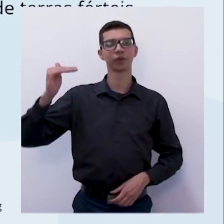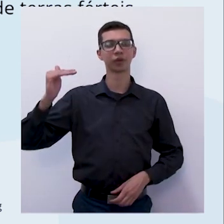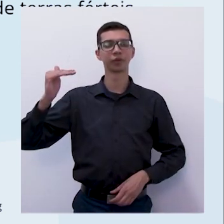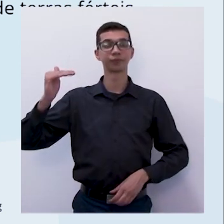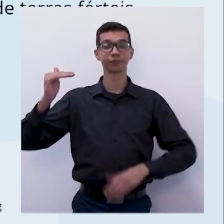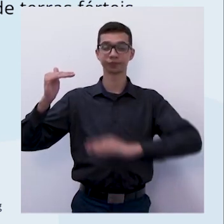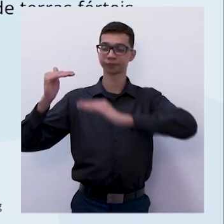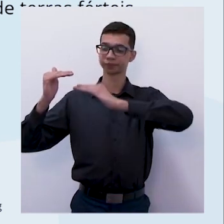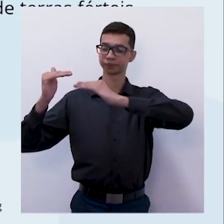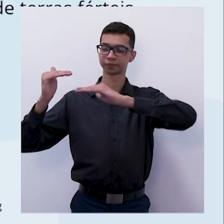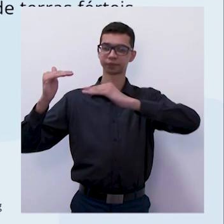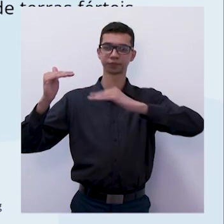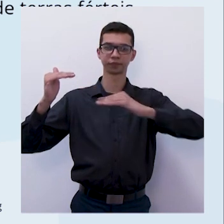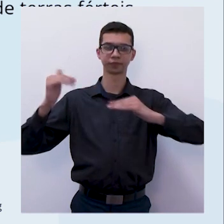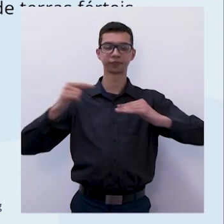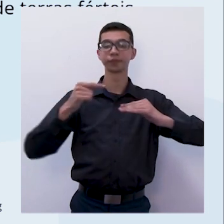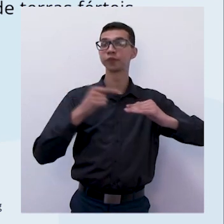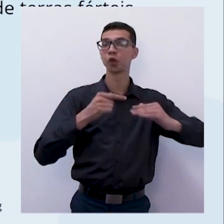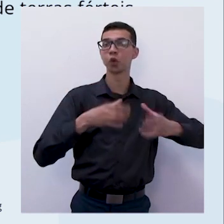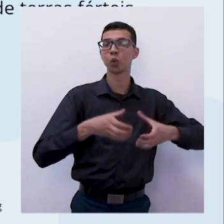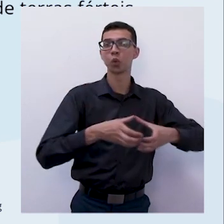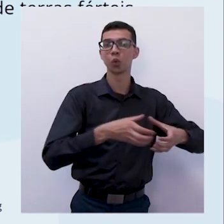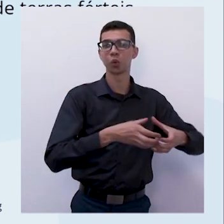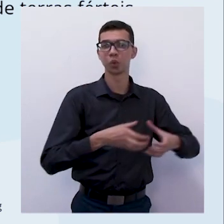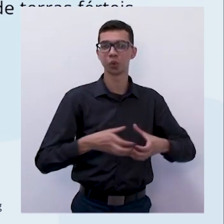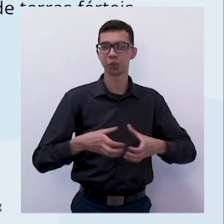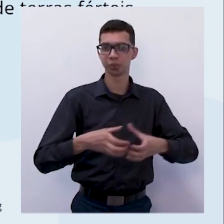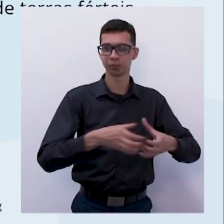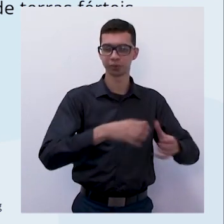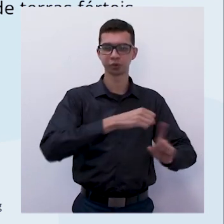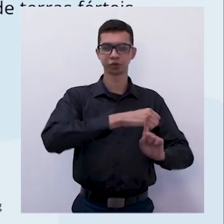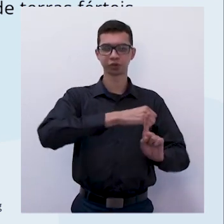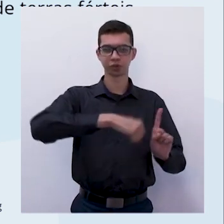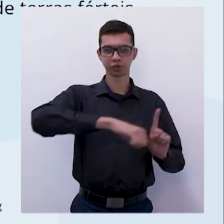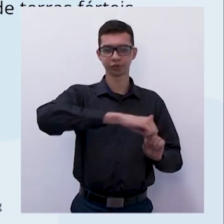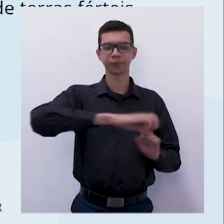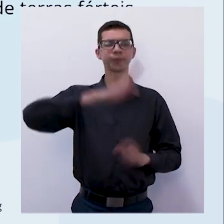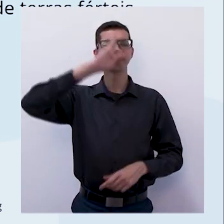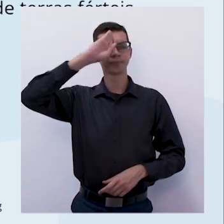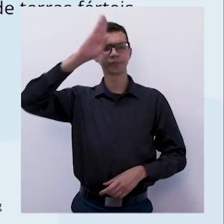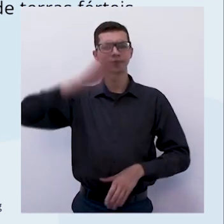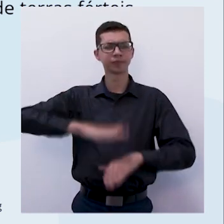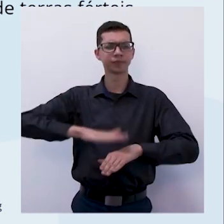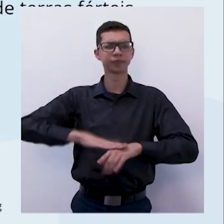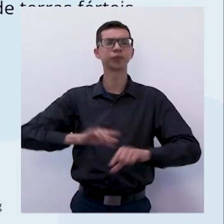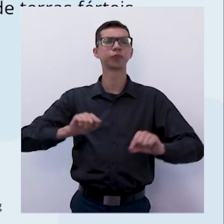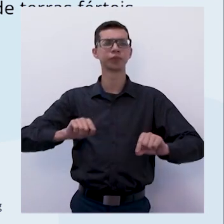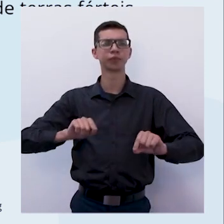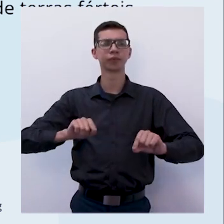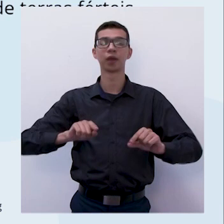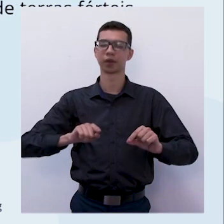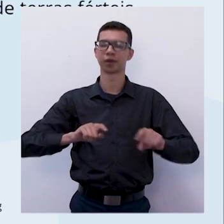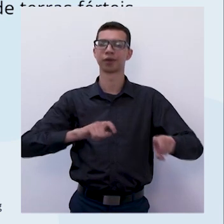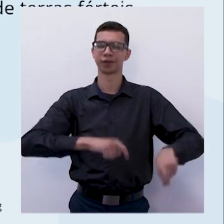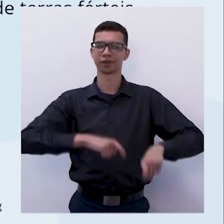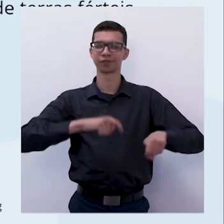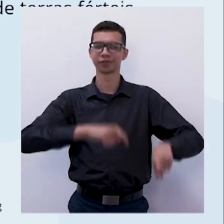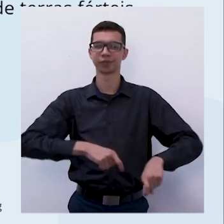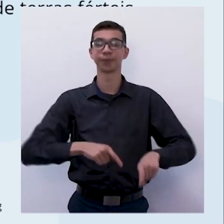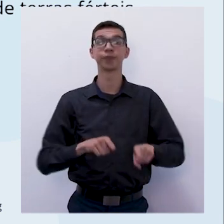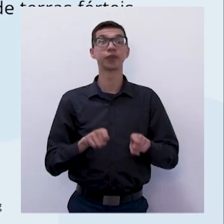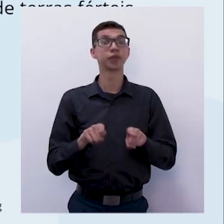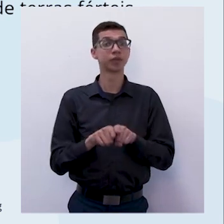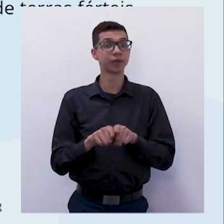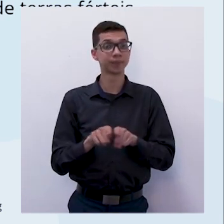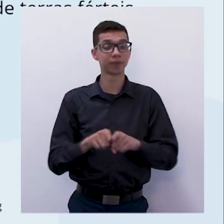As principais atividades econômicas dos espartanos eram a agricultura e, claro, a guerra, né? As